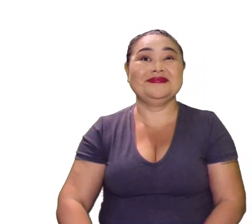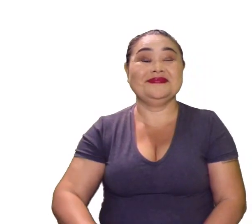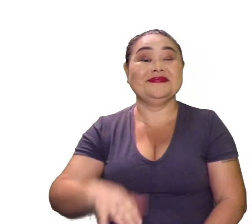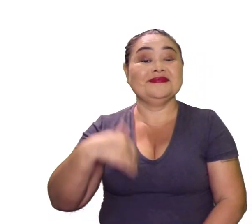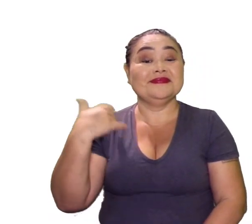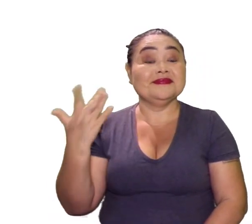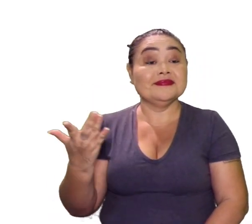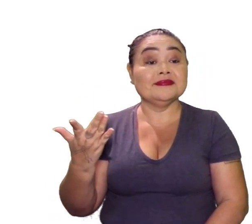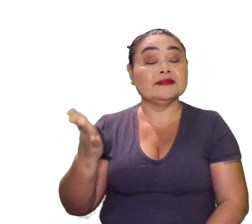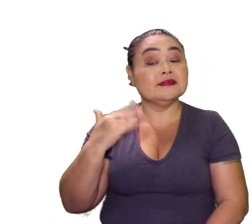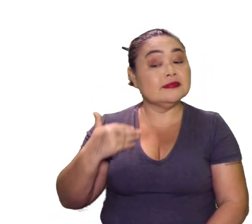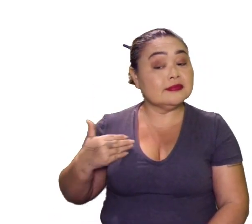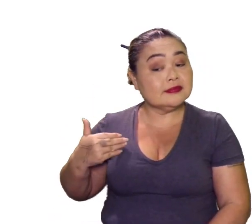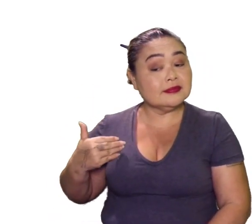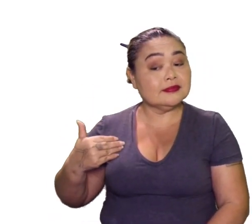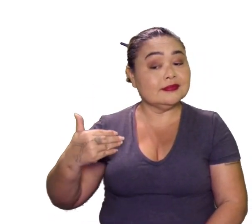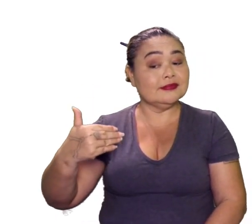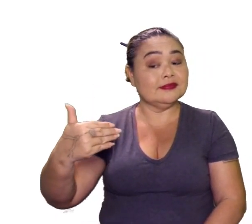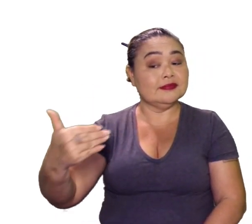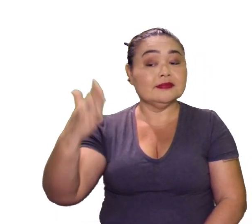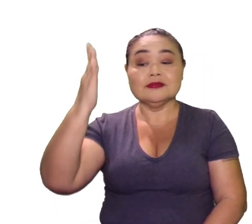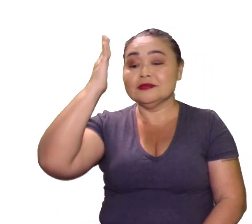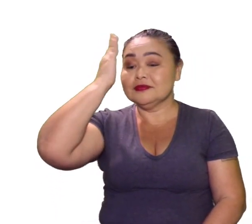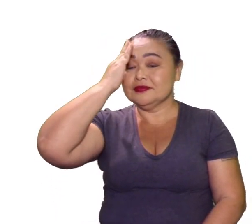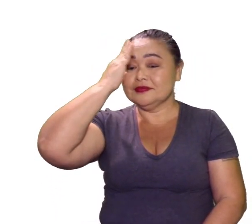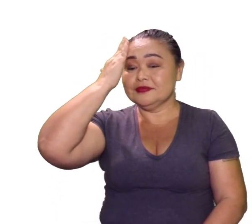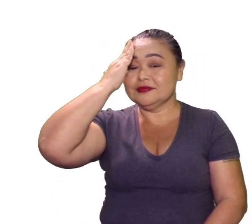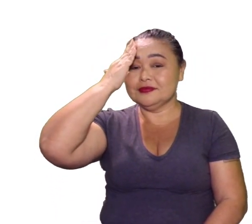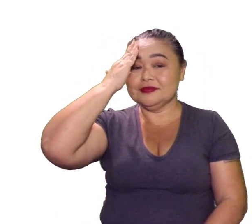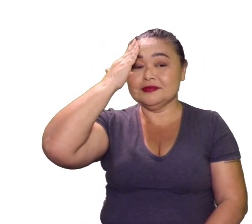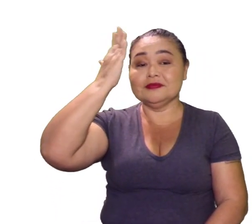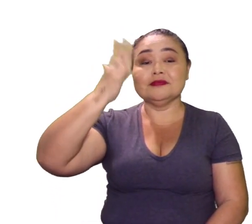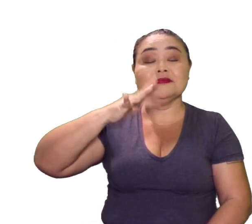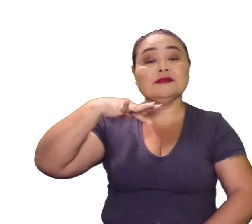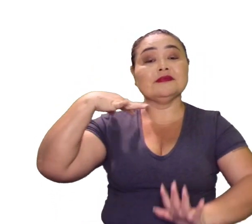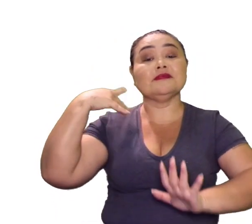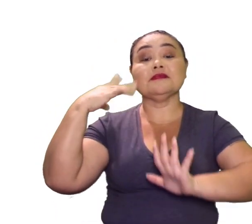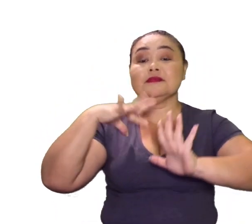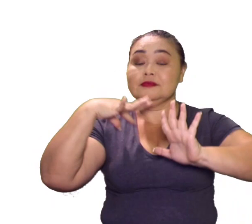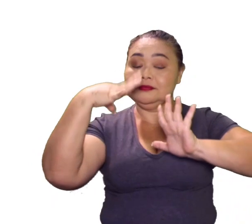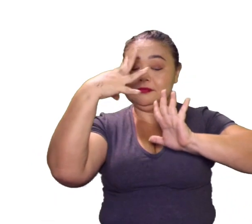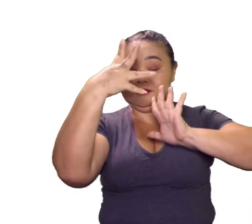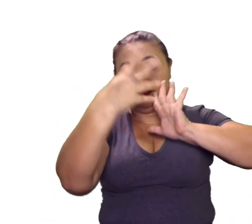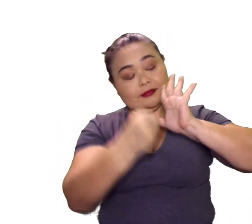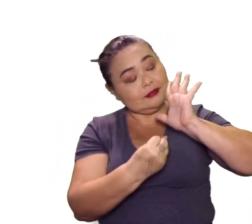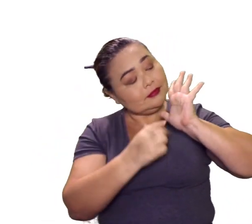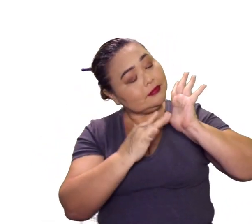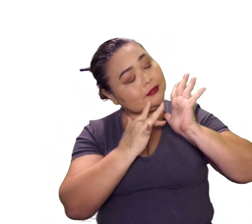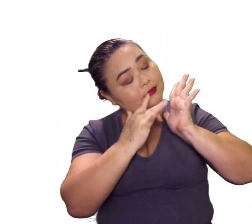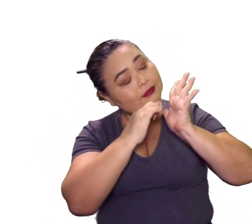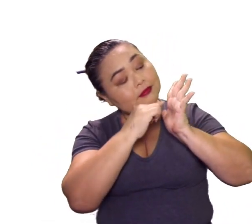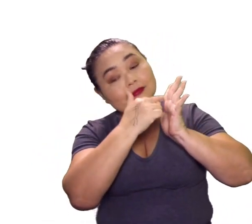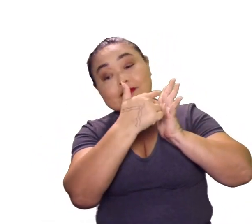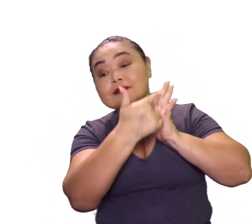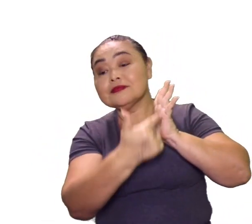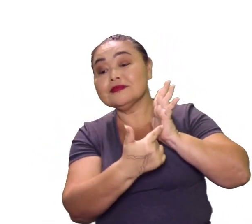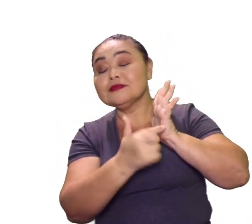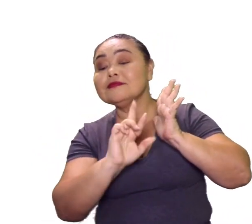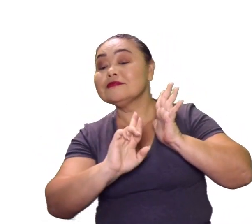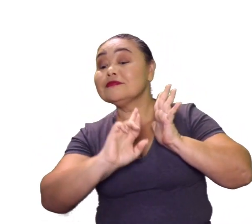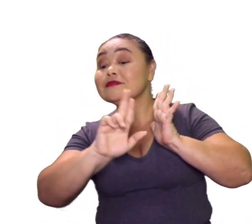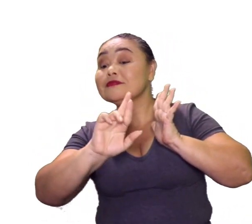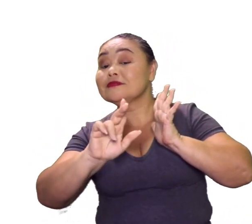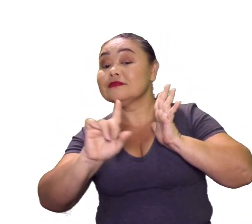Para a gente começar a entender a questão da Amazônia, a gente tem que diferenciar.